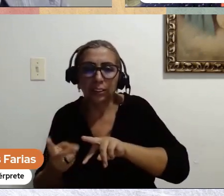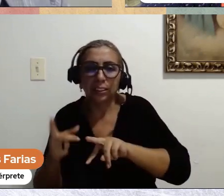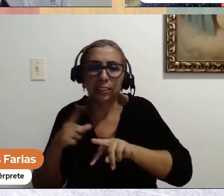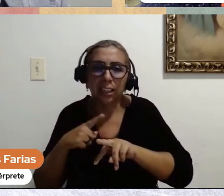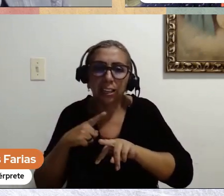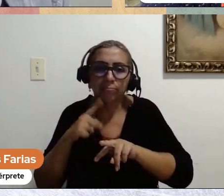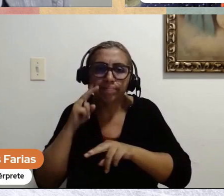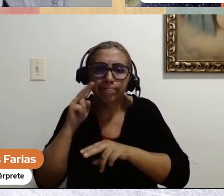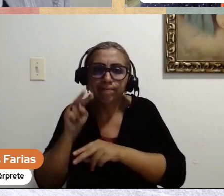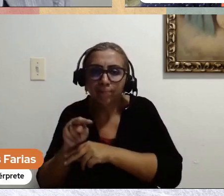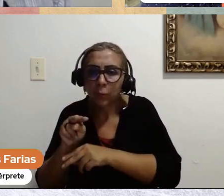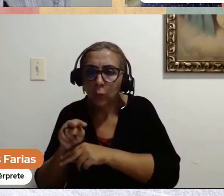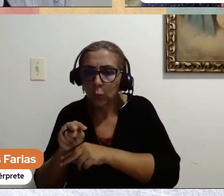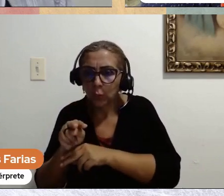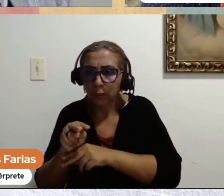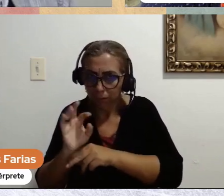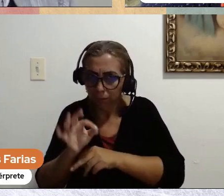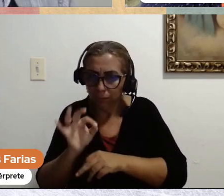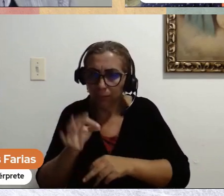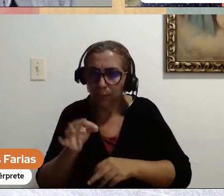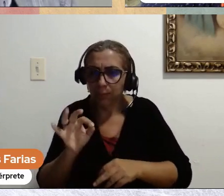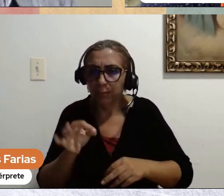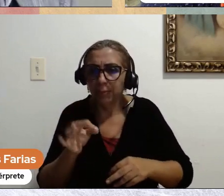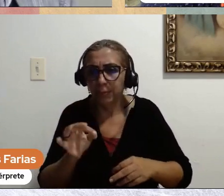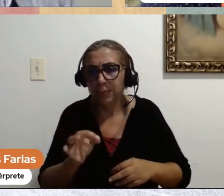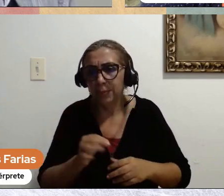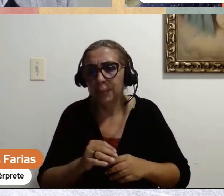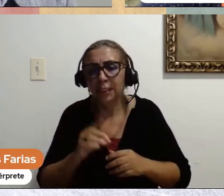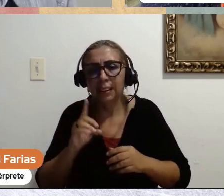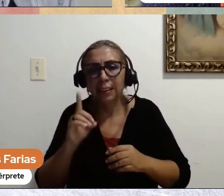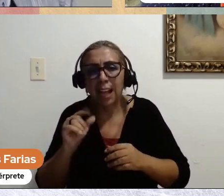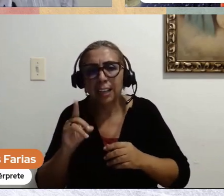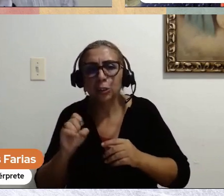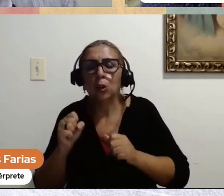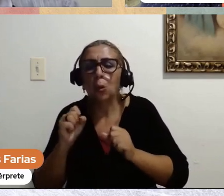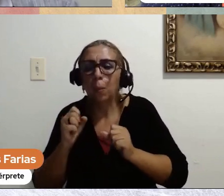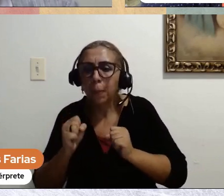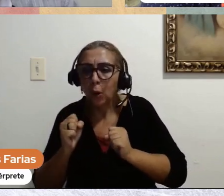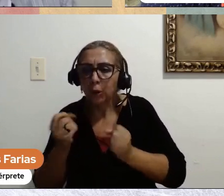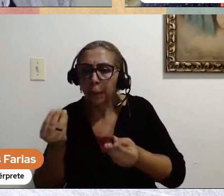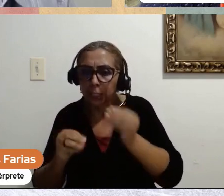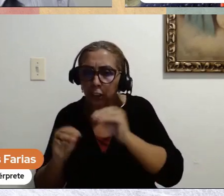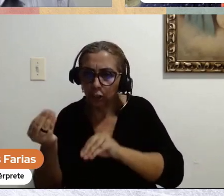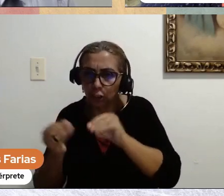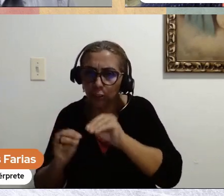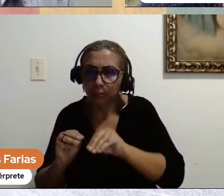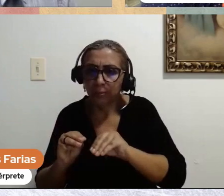pode ser feita ali, né? Isso, Magda? Isso. Os metadados já podem começar a ser preenchidos ali.